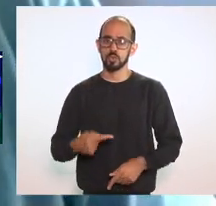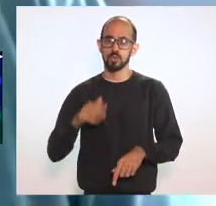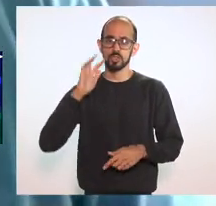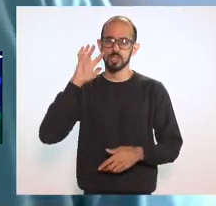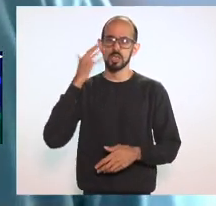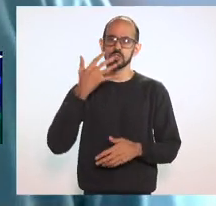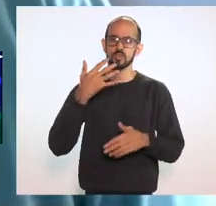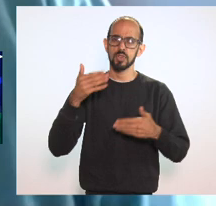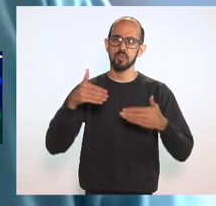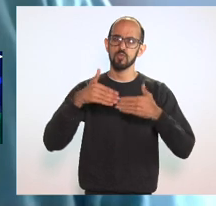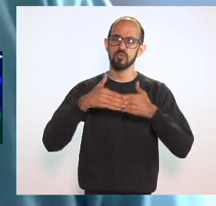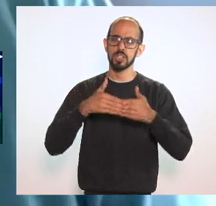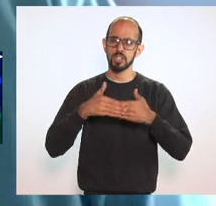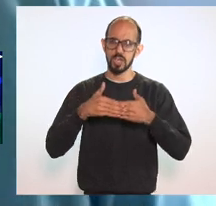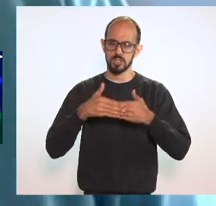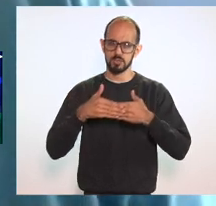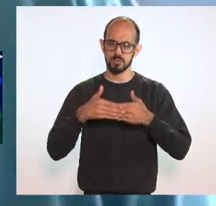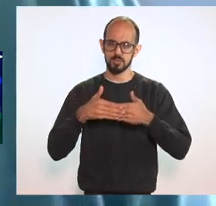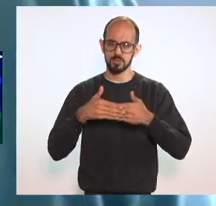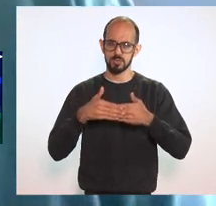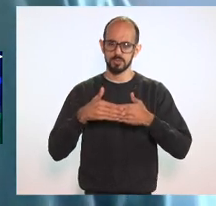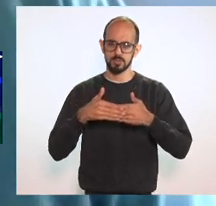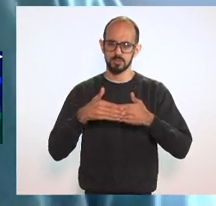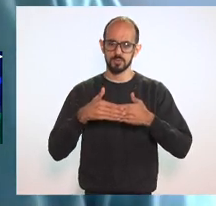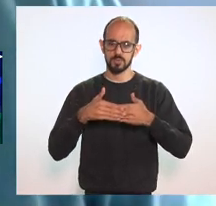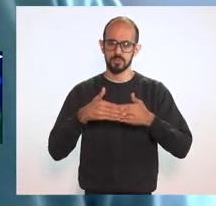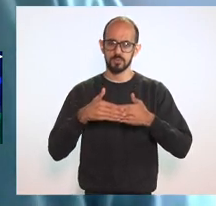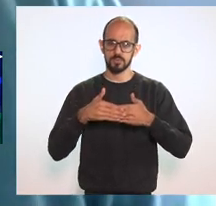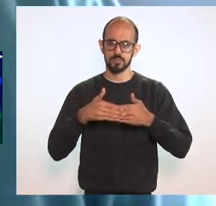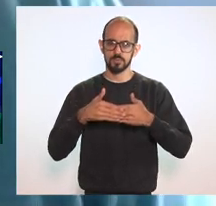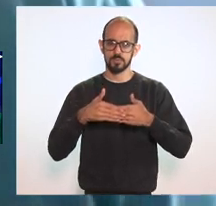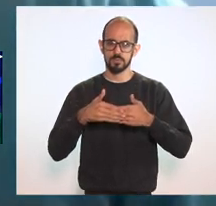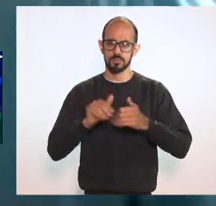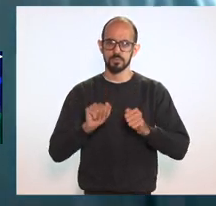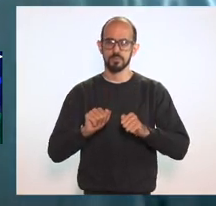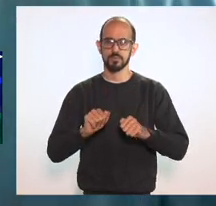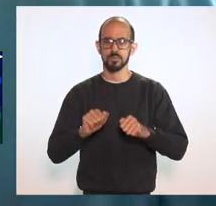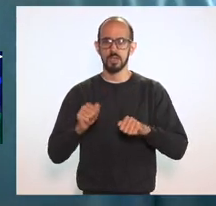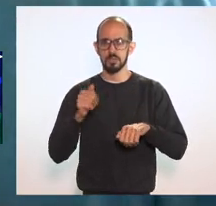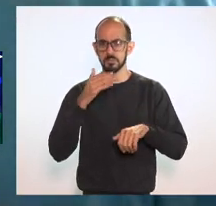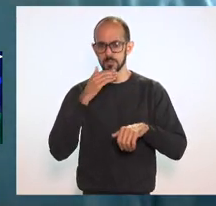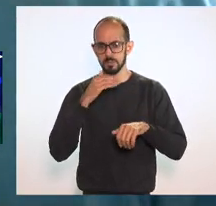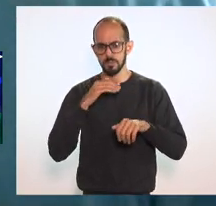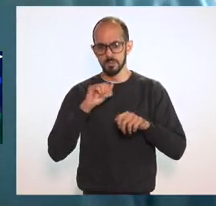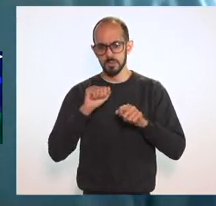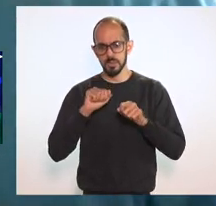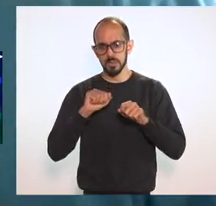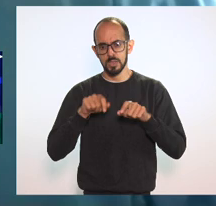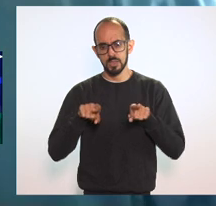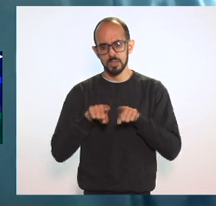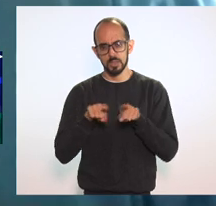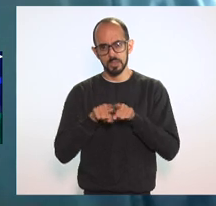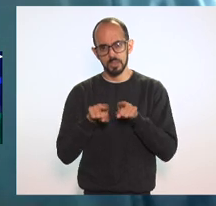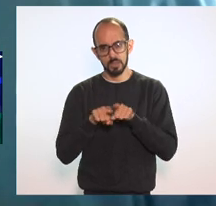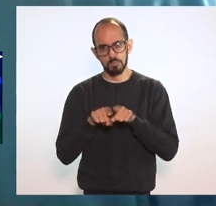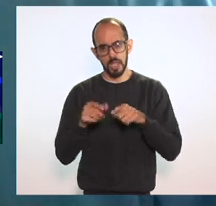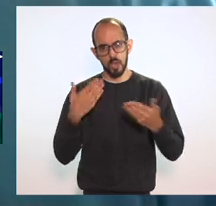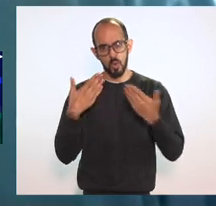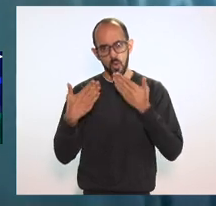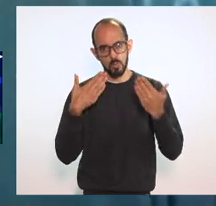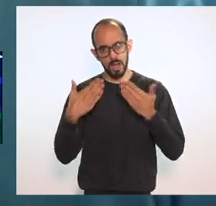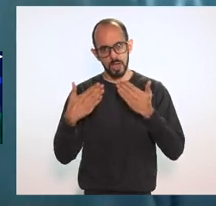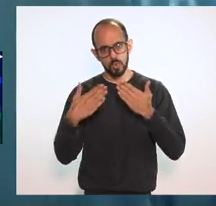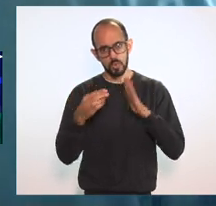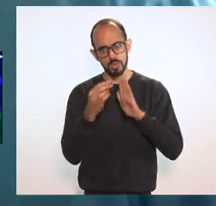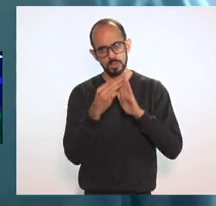medidas mais restritivas e tomaram medidas mais restritivas e chamou essas medidas comparou essas